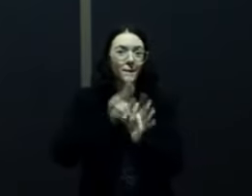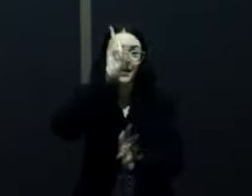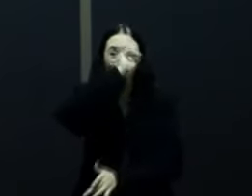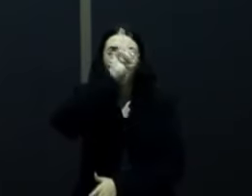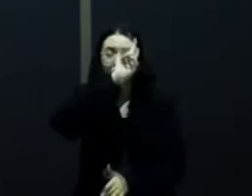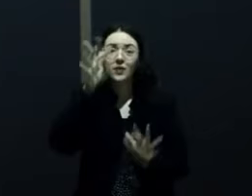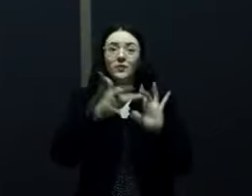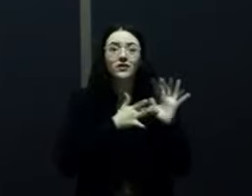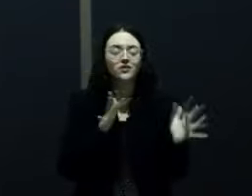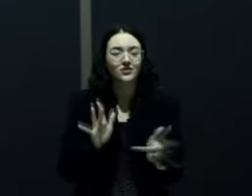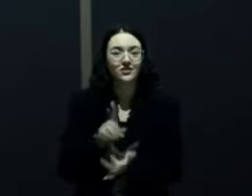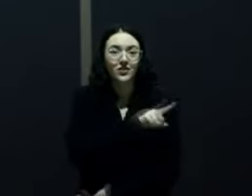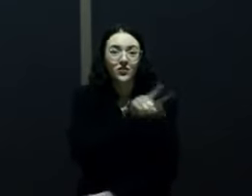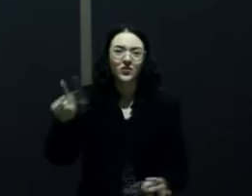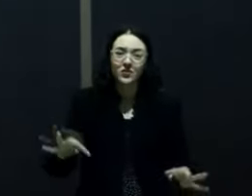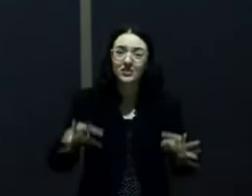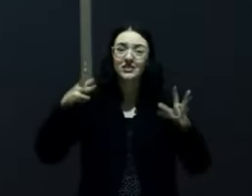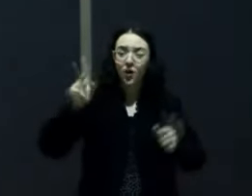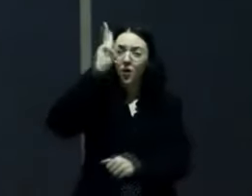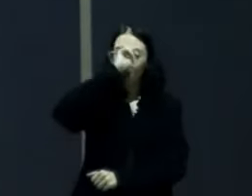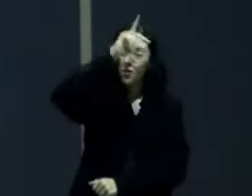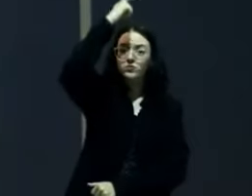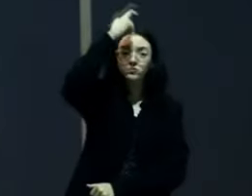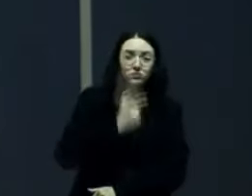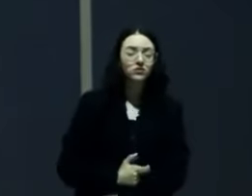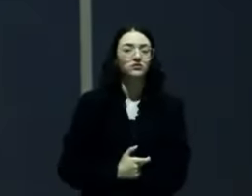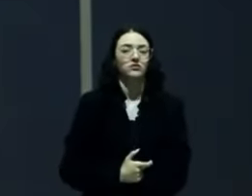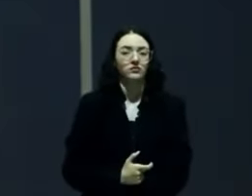Façam isso em memória de mim.